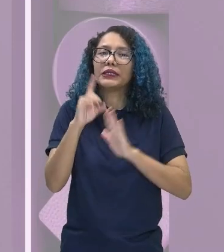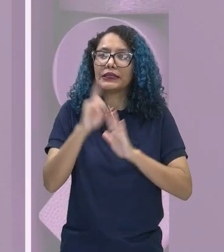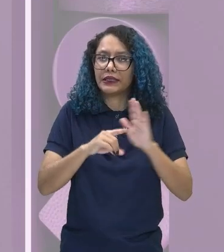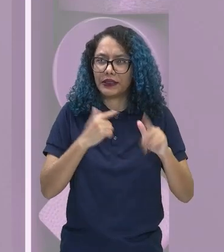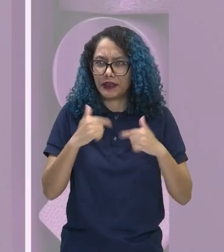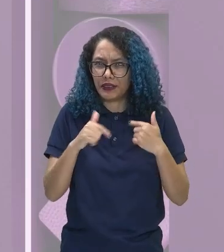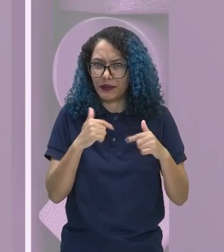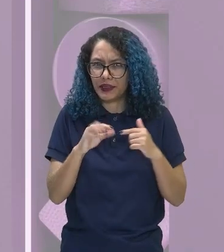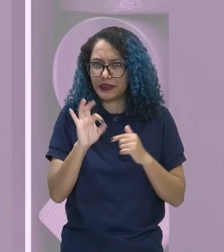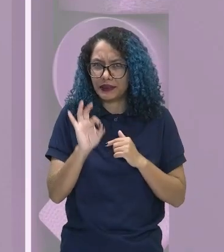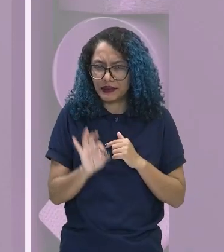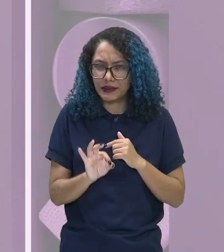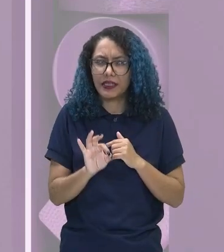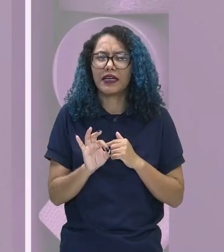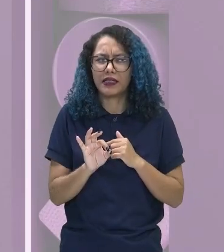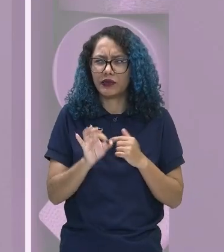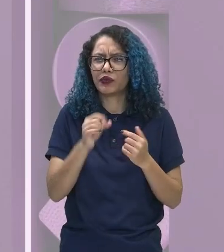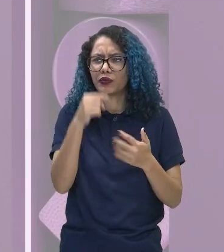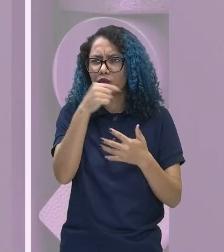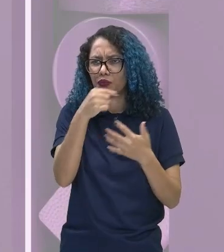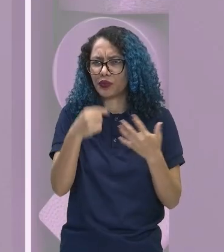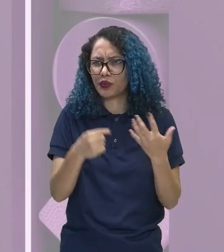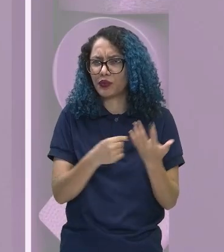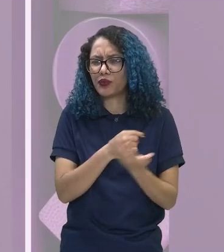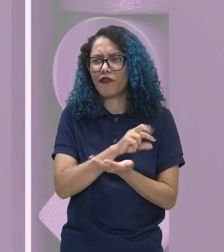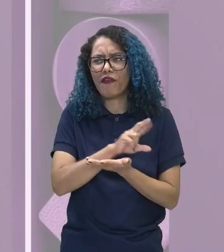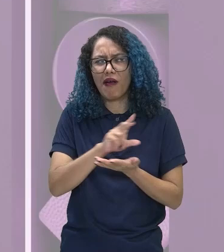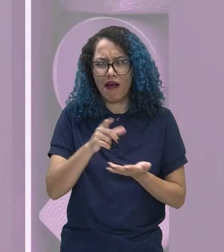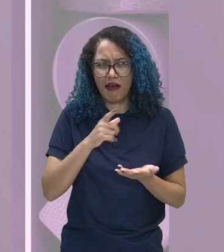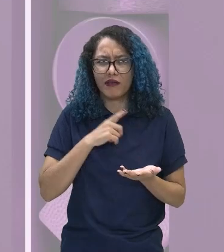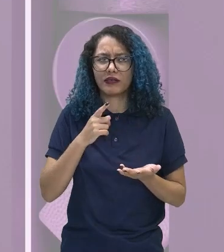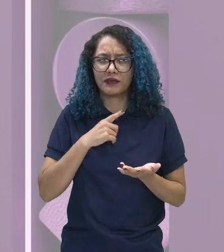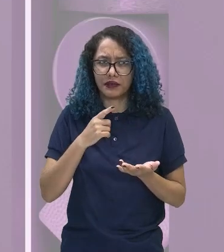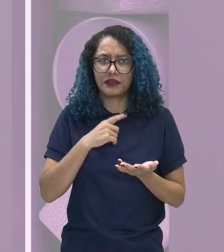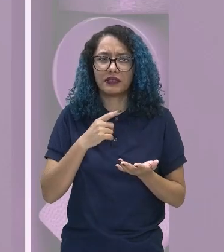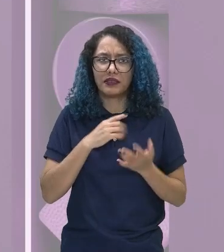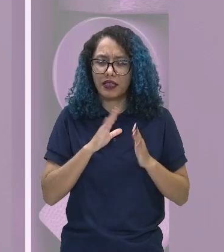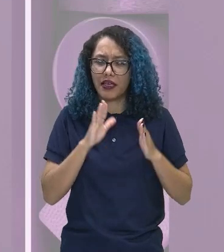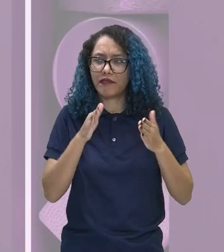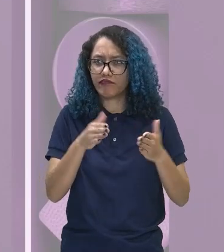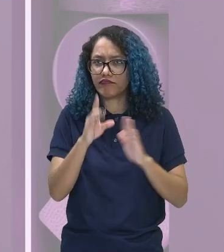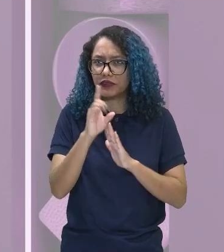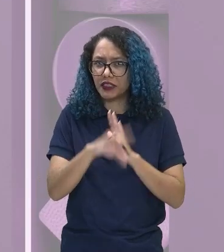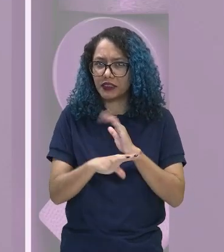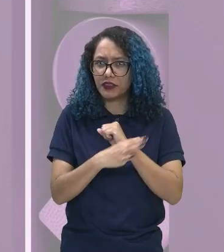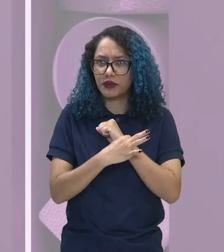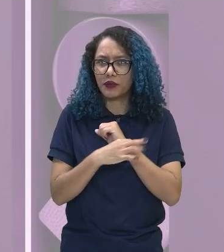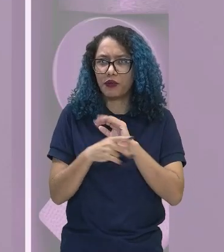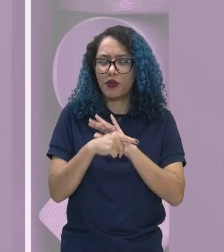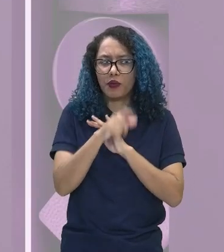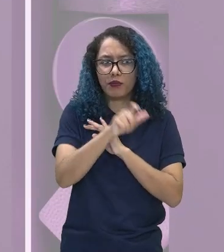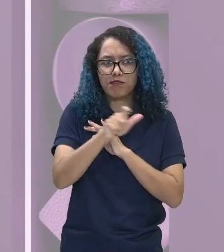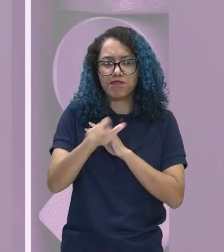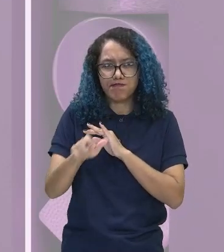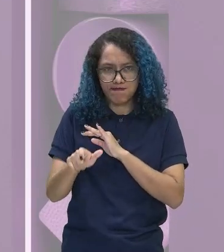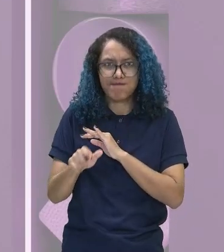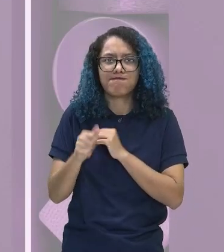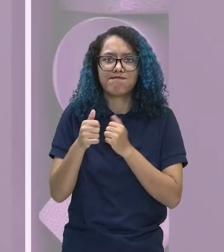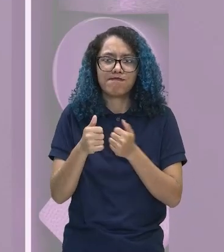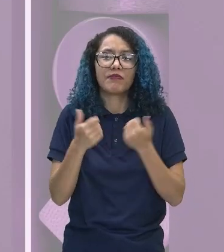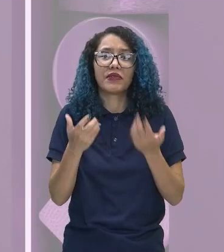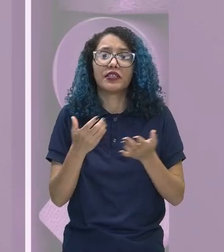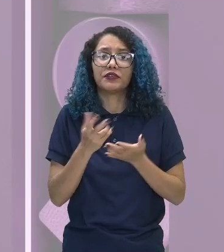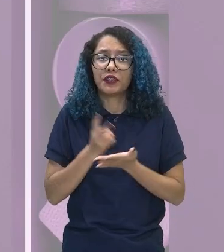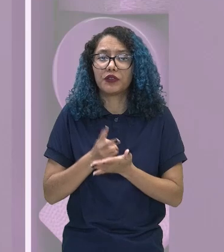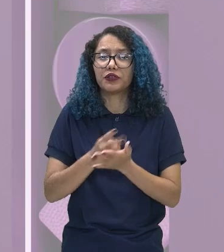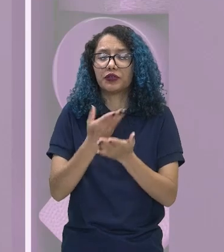trabalhistas. Se perceberam, são vários os direitos trabalhistas que o trabalhador brasileiro tem, certo? E nós vamos abordar ainda mais sobre